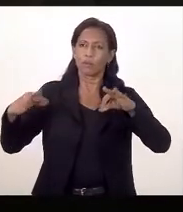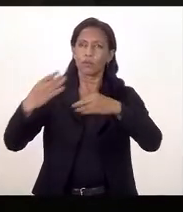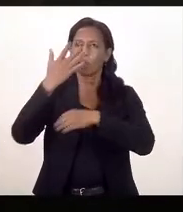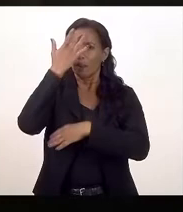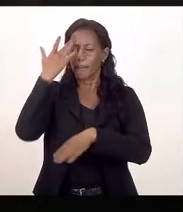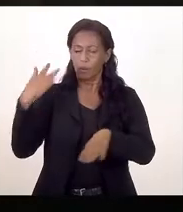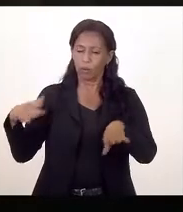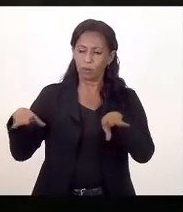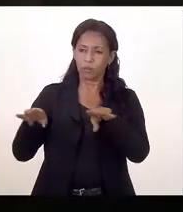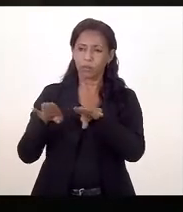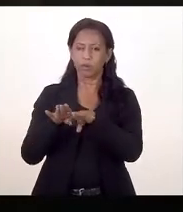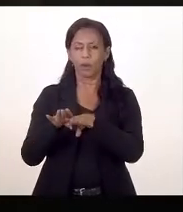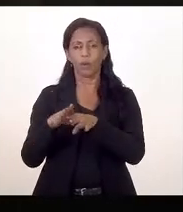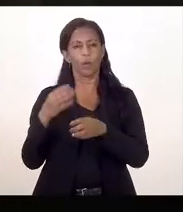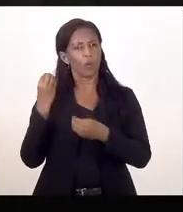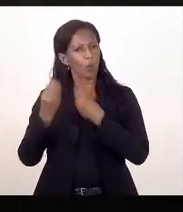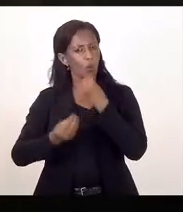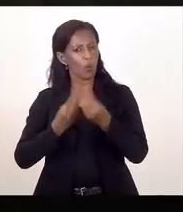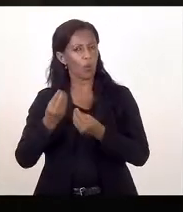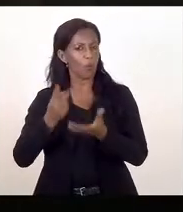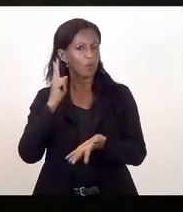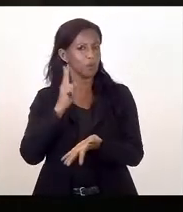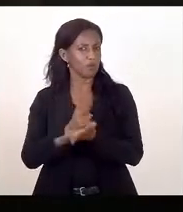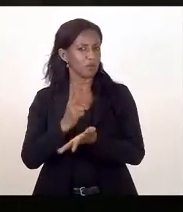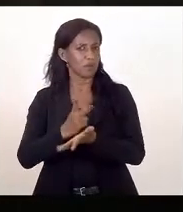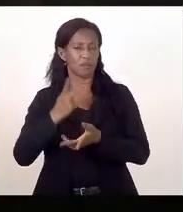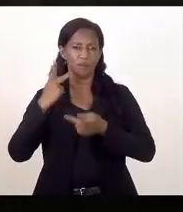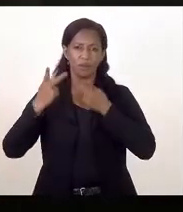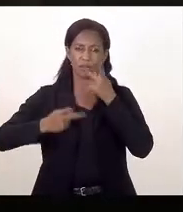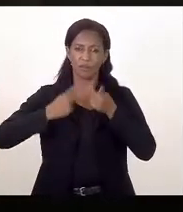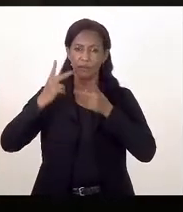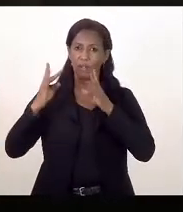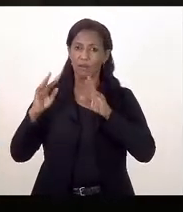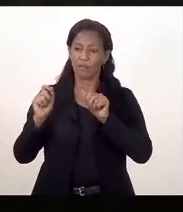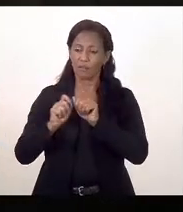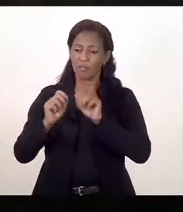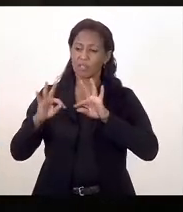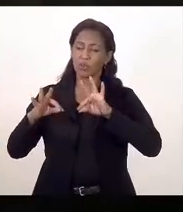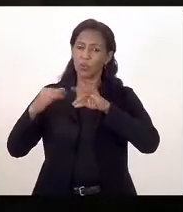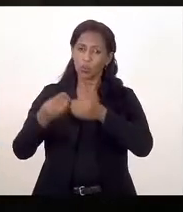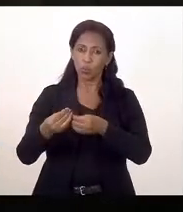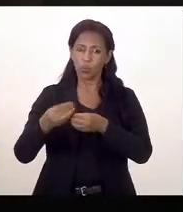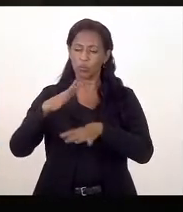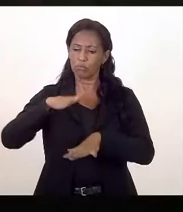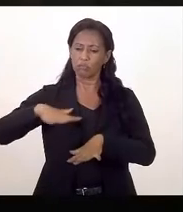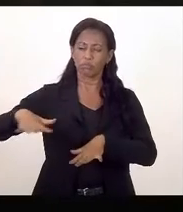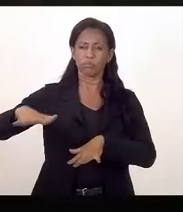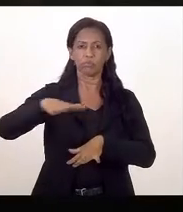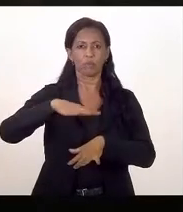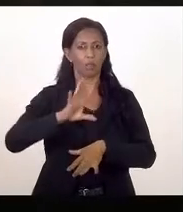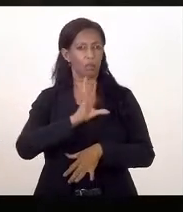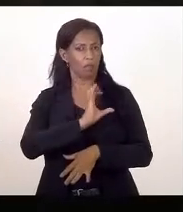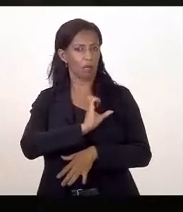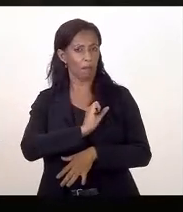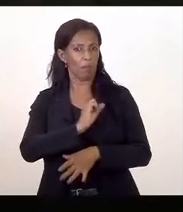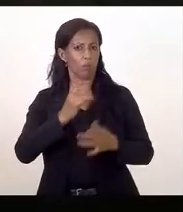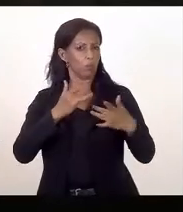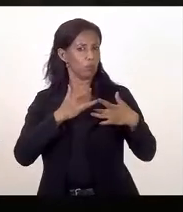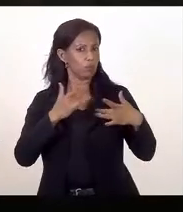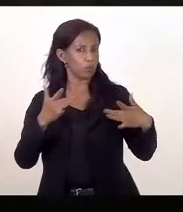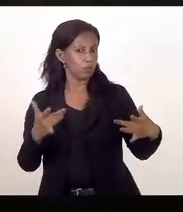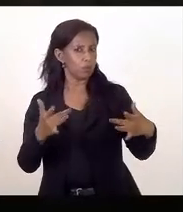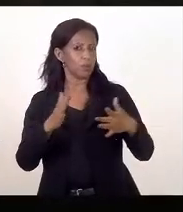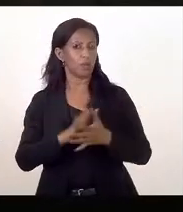Quando eu sempre falo, nós temos que fazer de tudo isto o espaço da fraternidade, da solidariedade